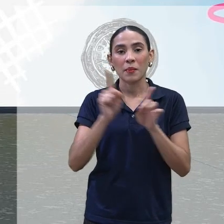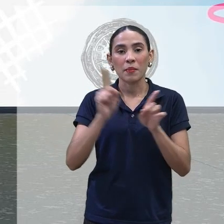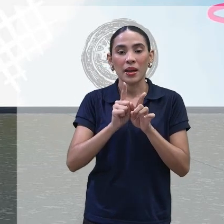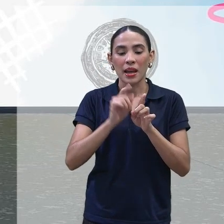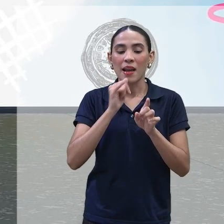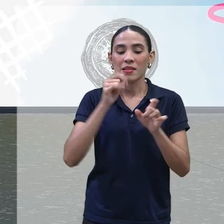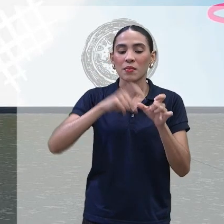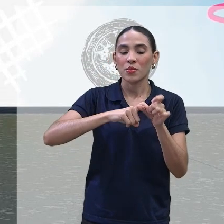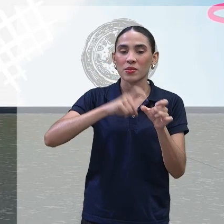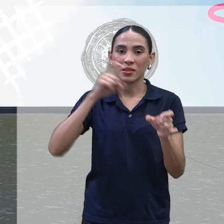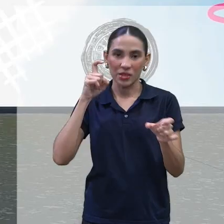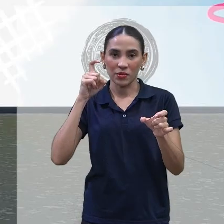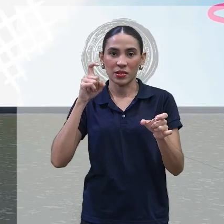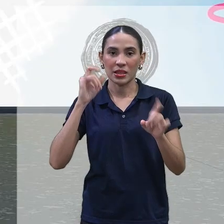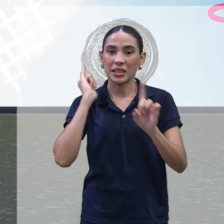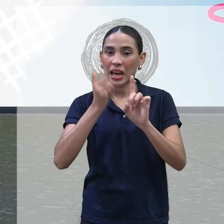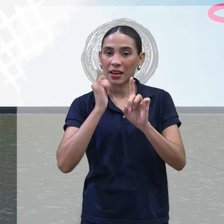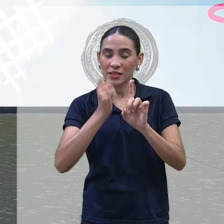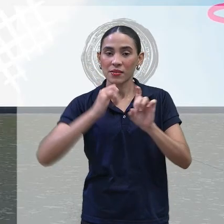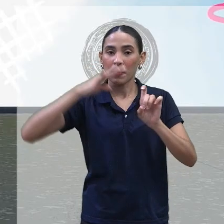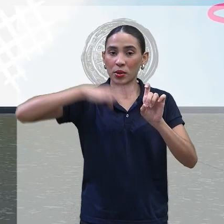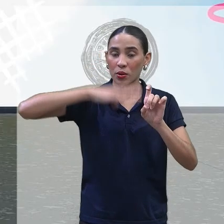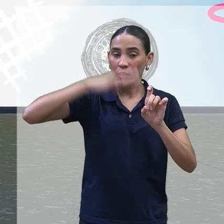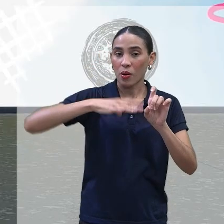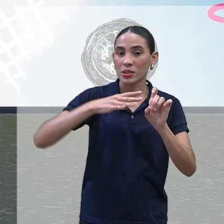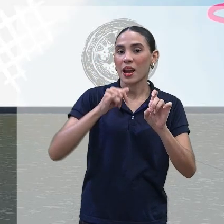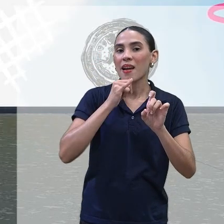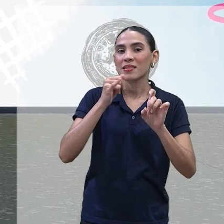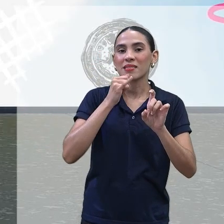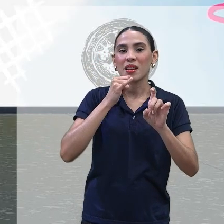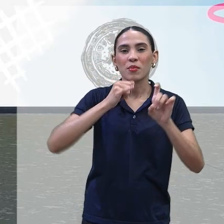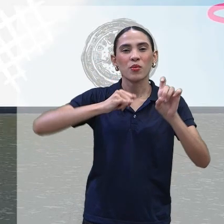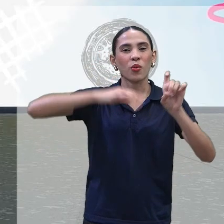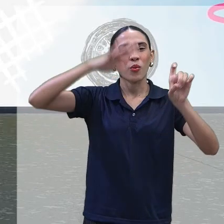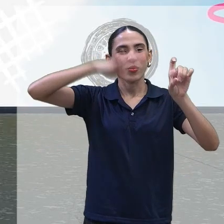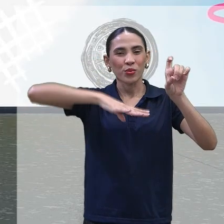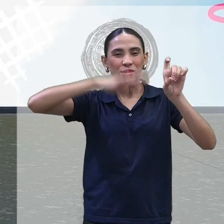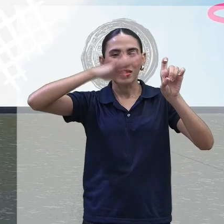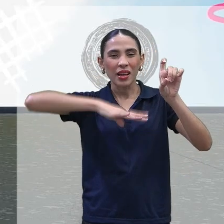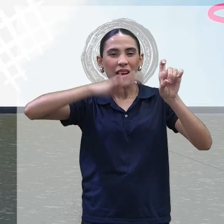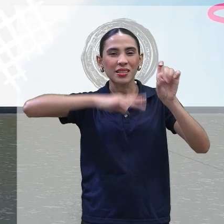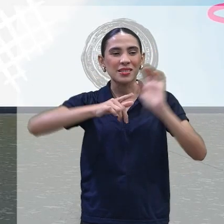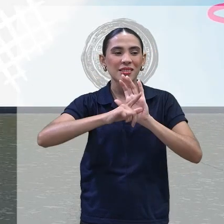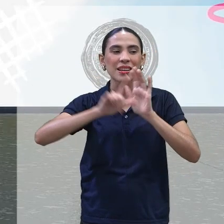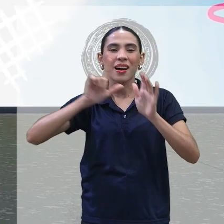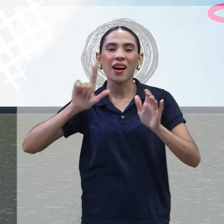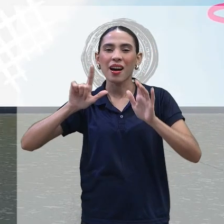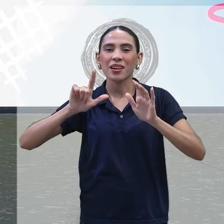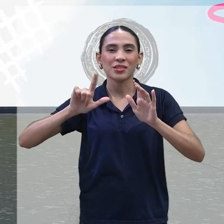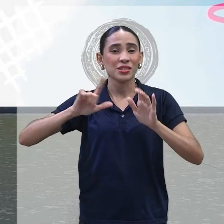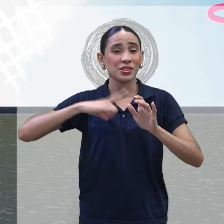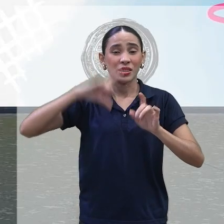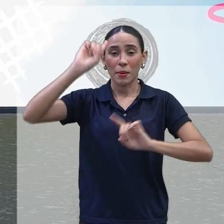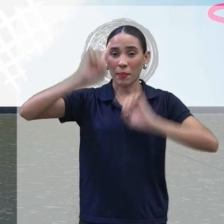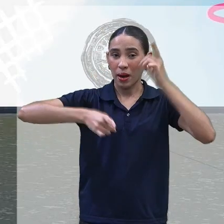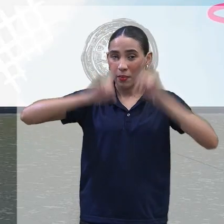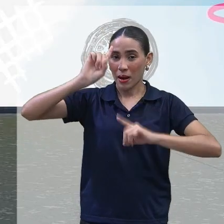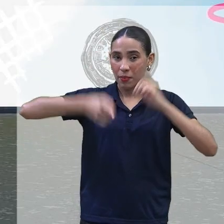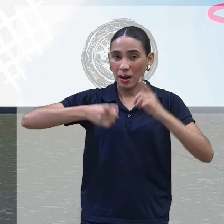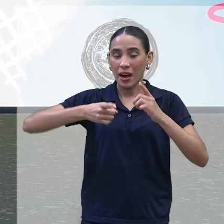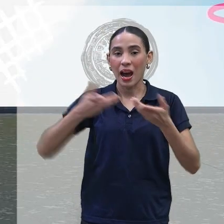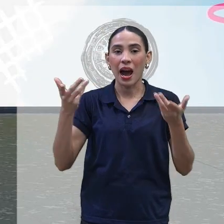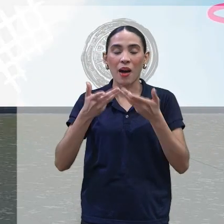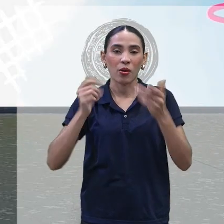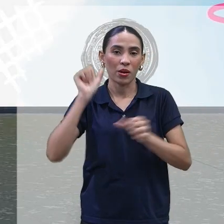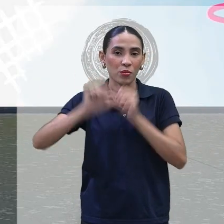de narrativas mitológicas, onde os deuses era que determinavam tudo, de repente, para uma